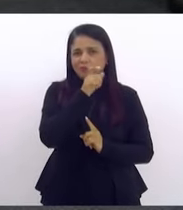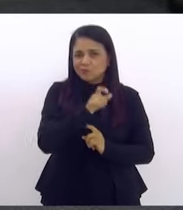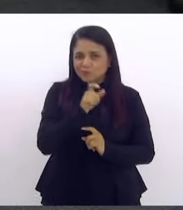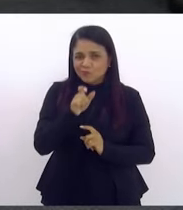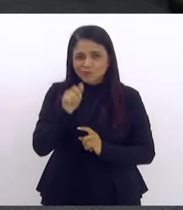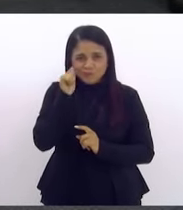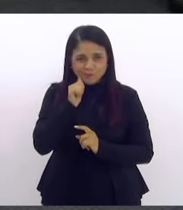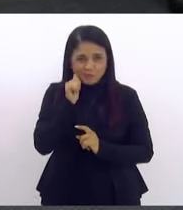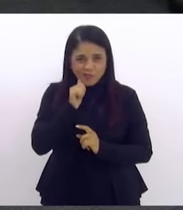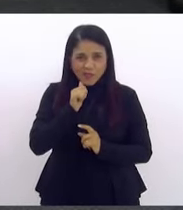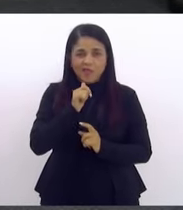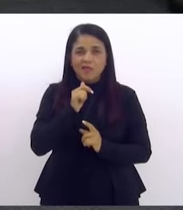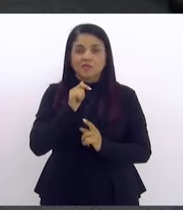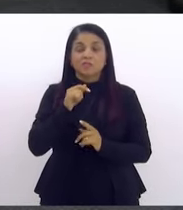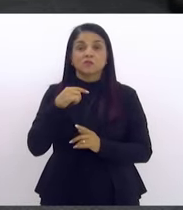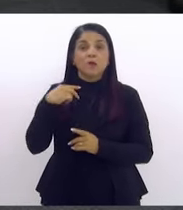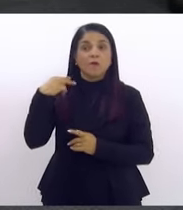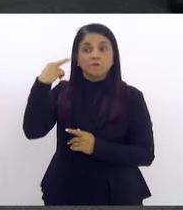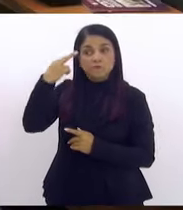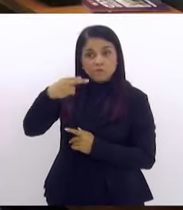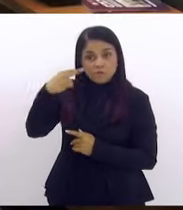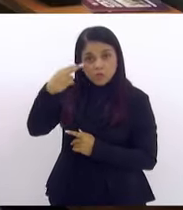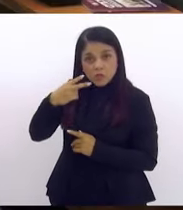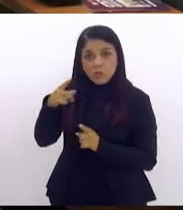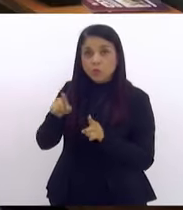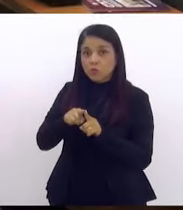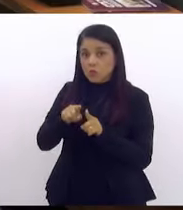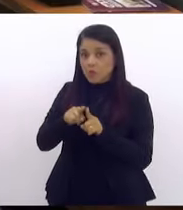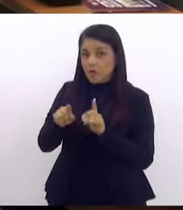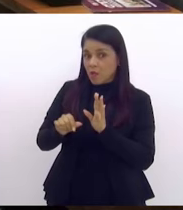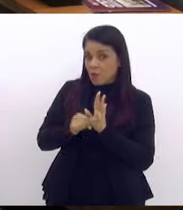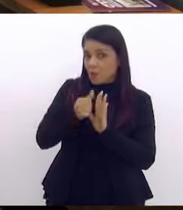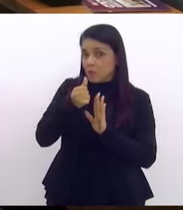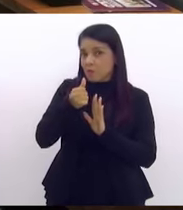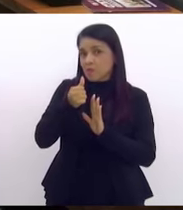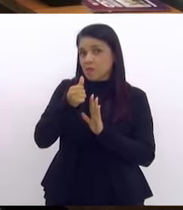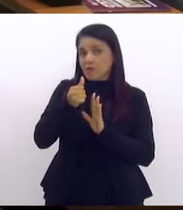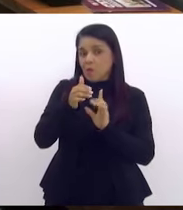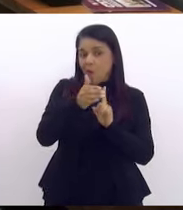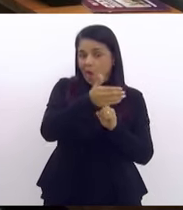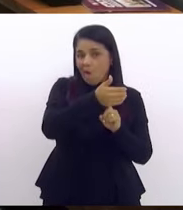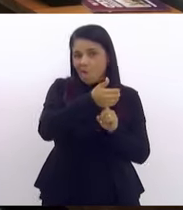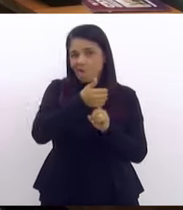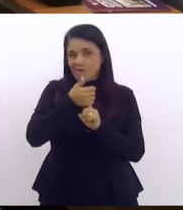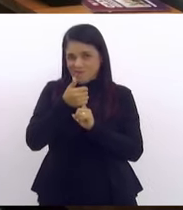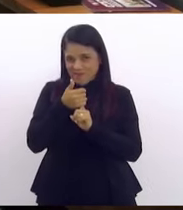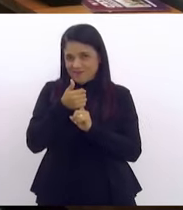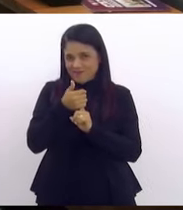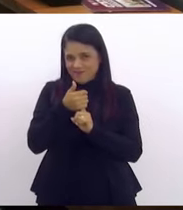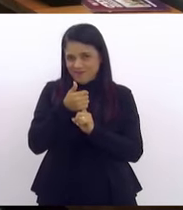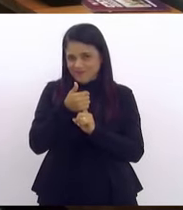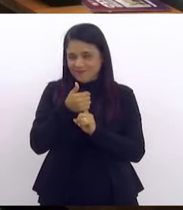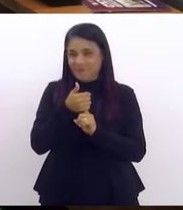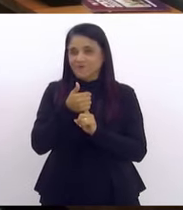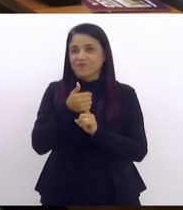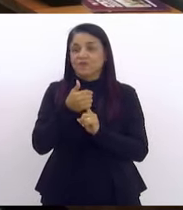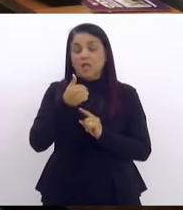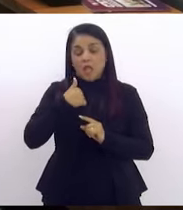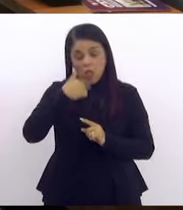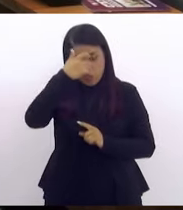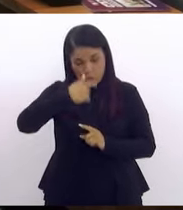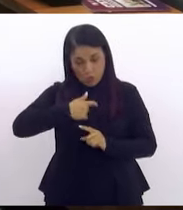até uma vereadora, Vossa Excelência mencionou, o primeiro acolhimento. Então, eu